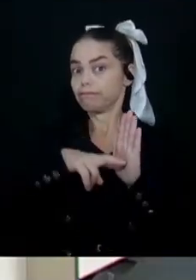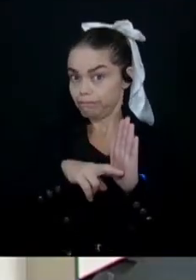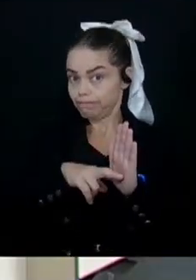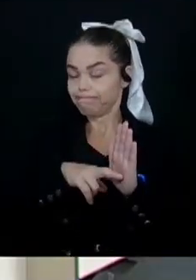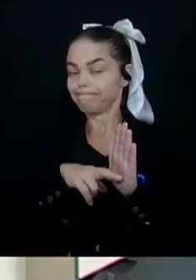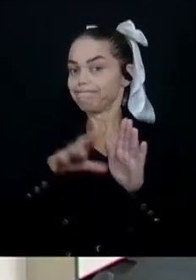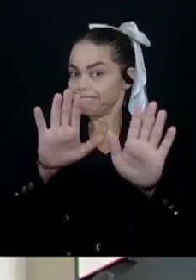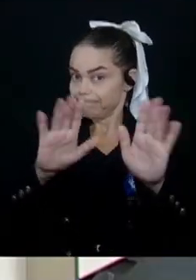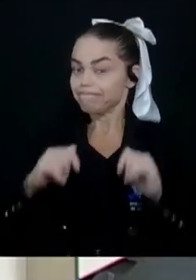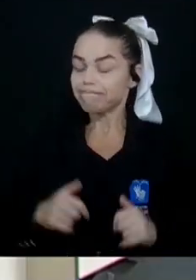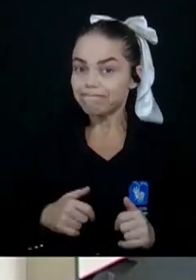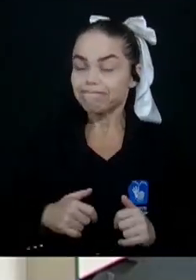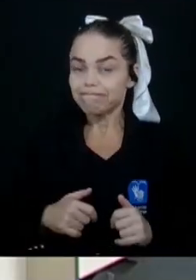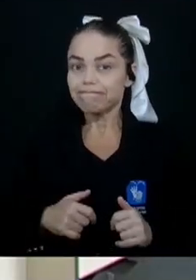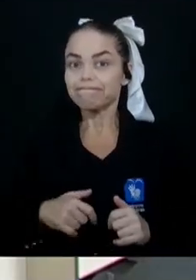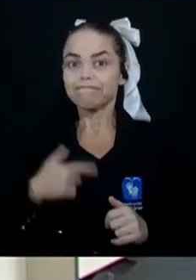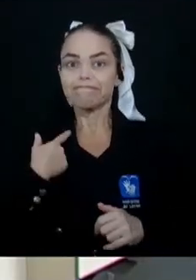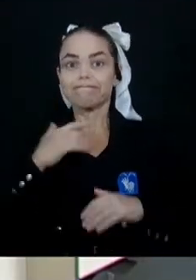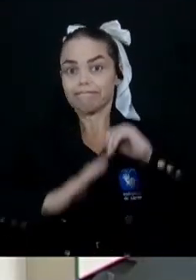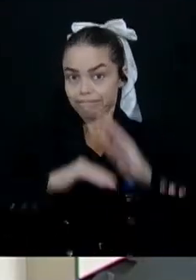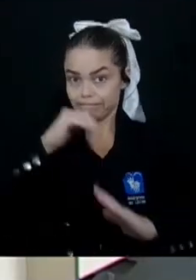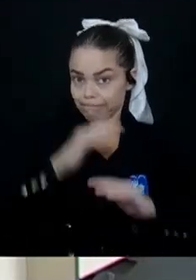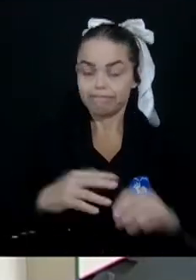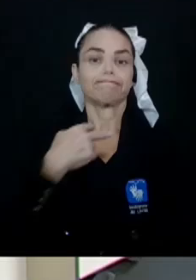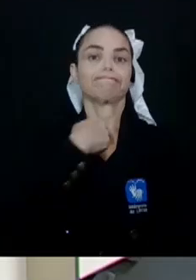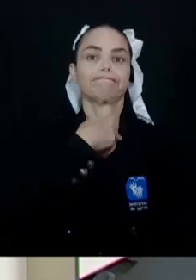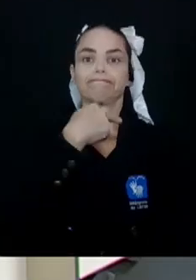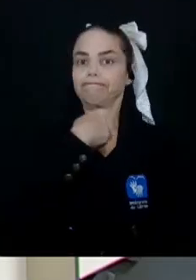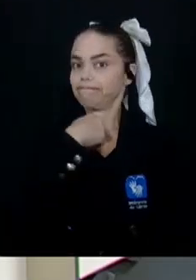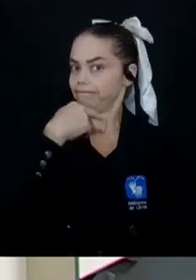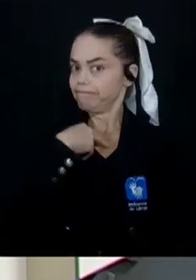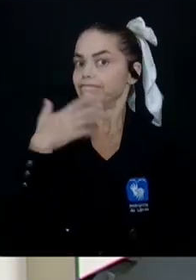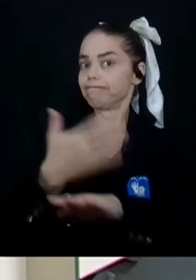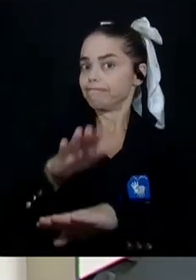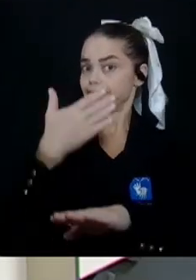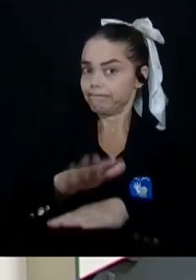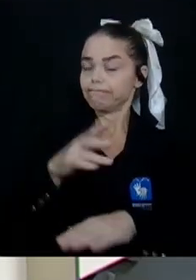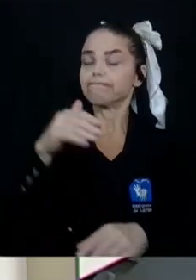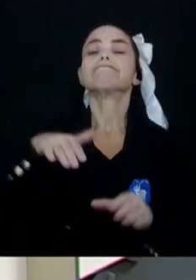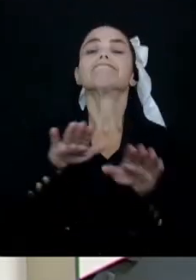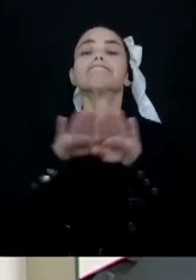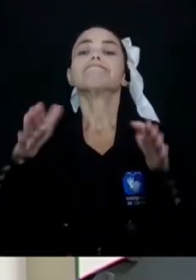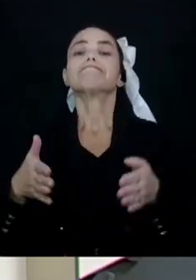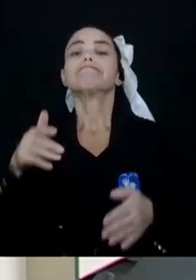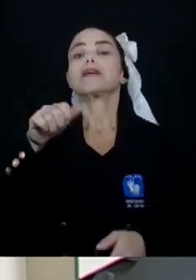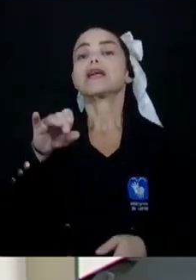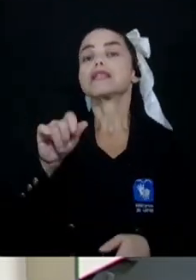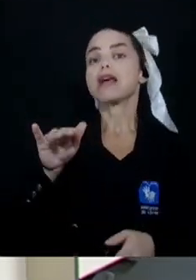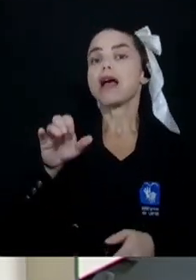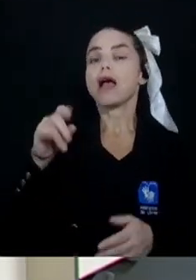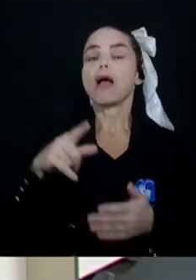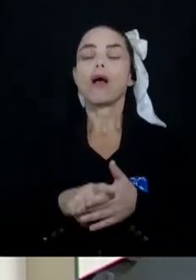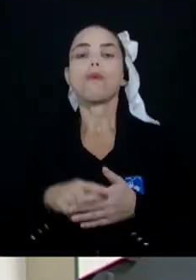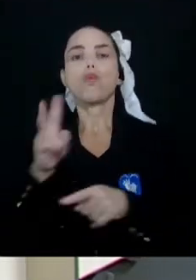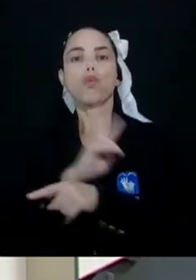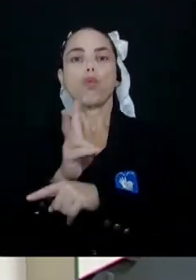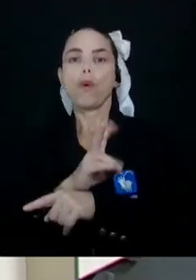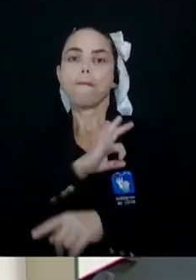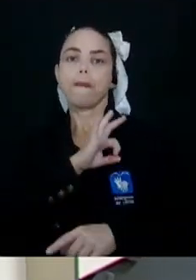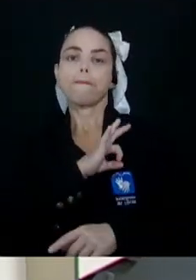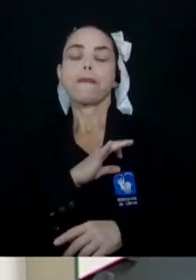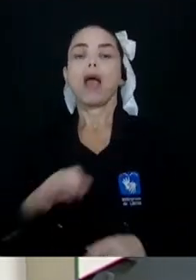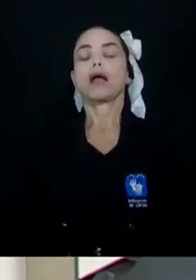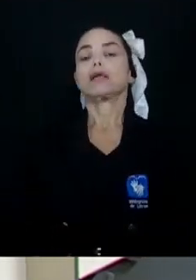algumas profissões que não podem participar como mesário, Um guarda municipal, um policial, essas pessoas